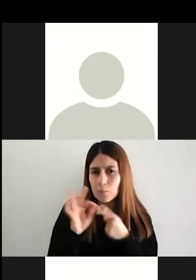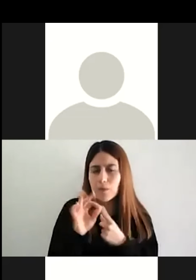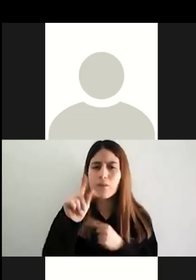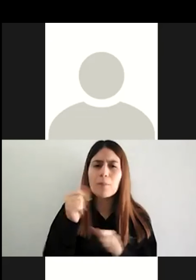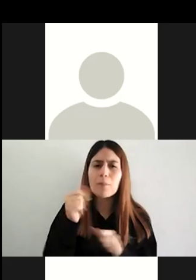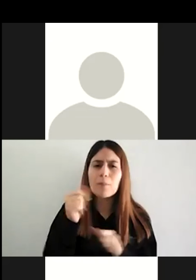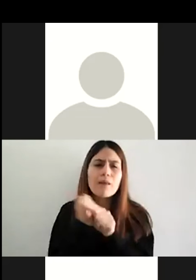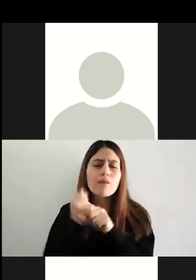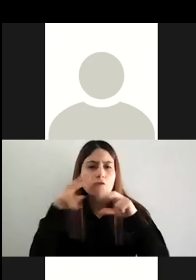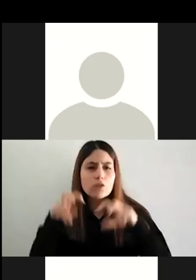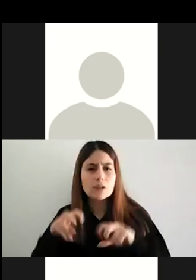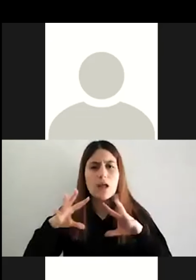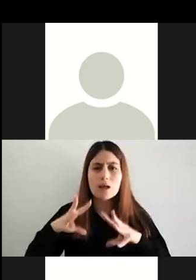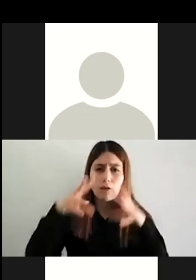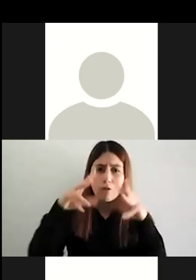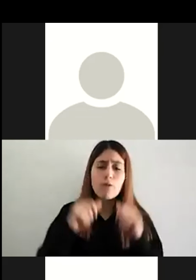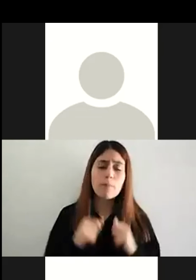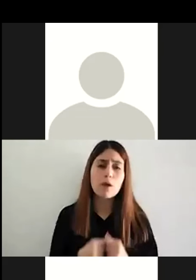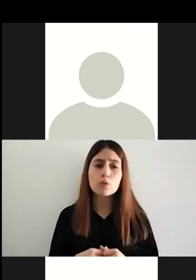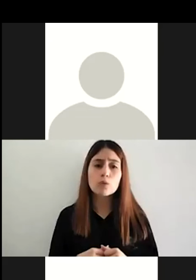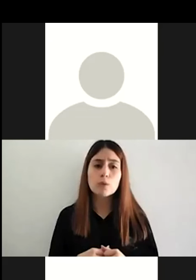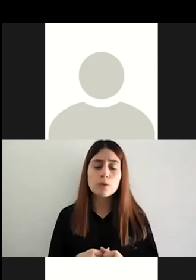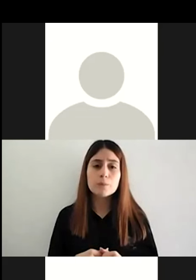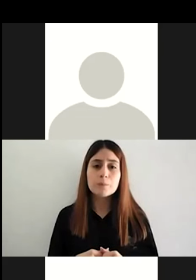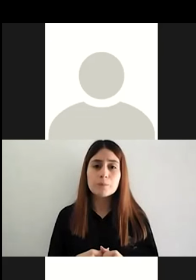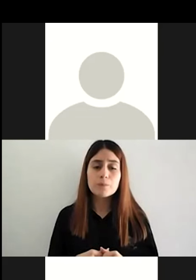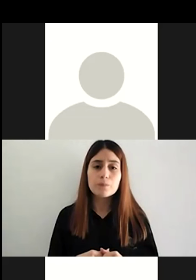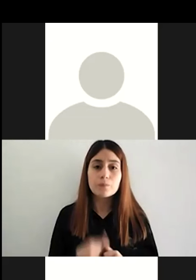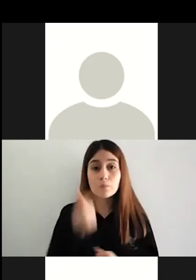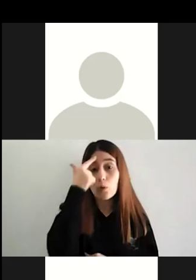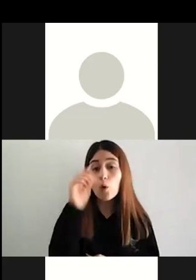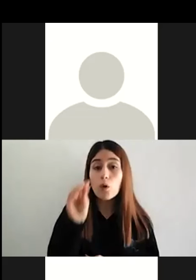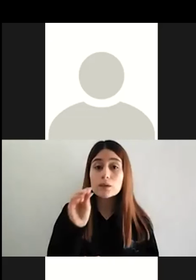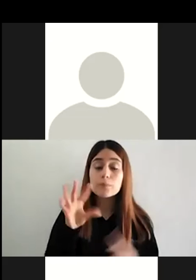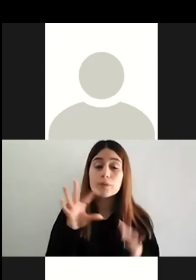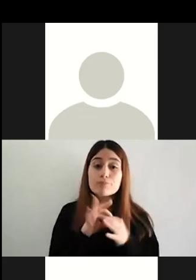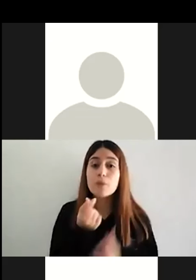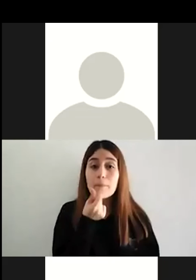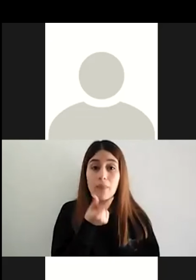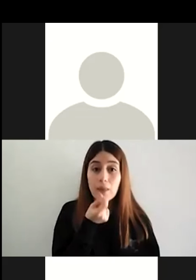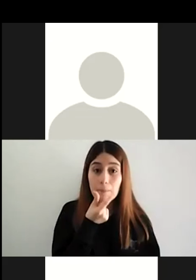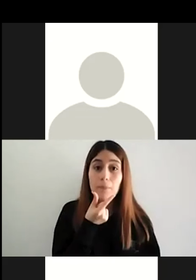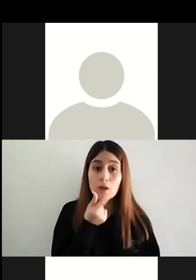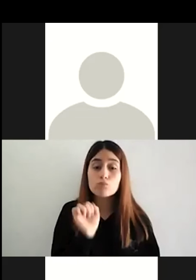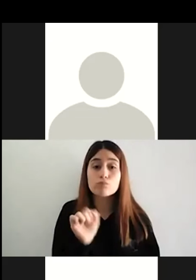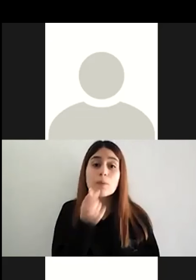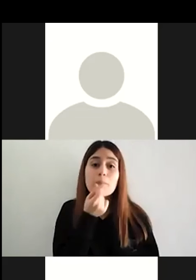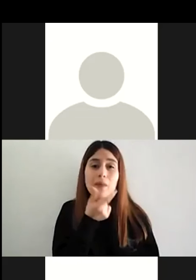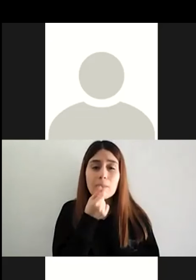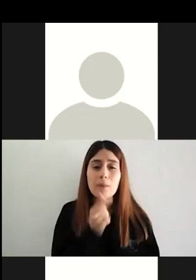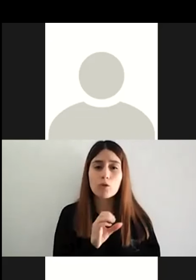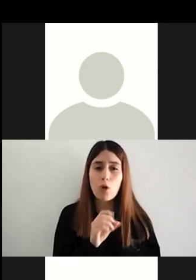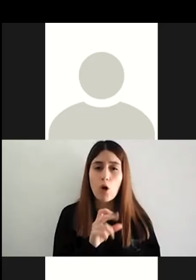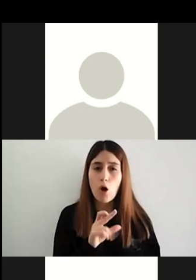investigação e desenvolvimento, no aconselhamento relativamente a medicamentos, designadamente medicamentos órfãos,